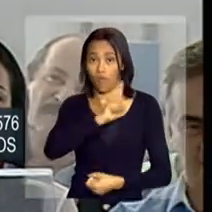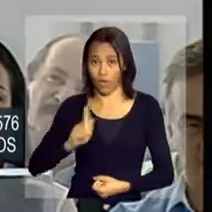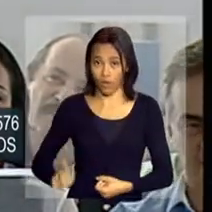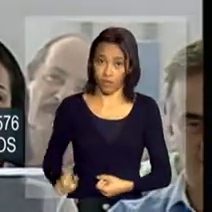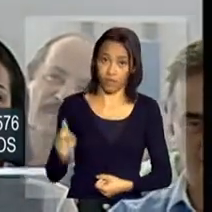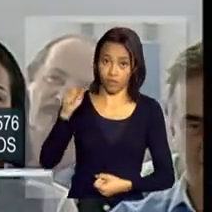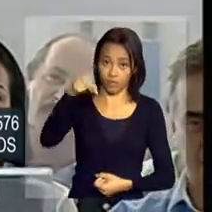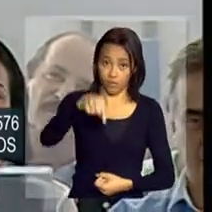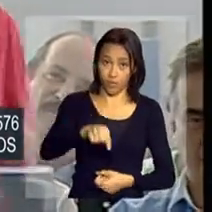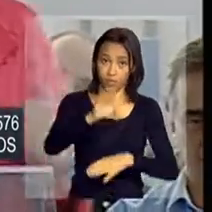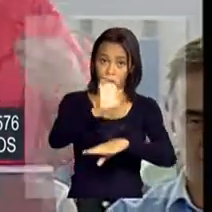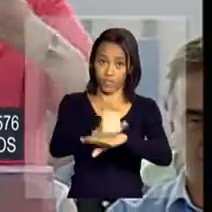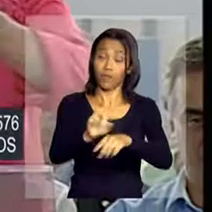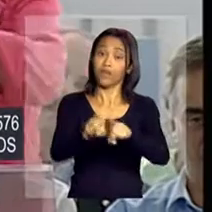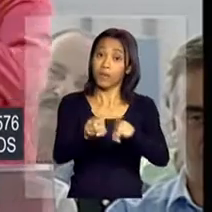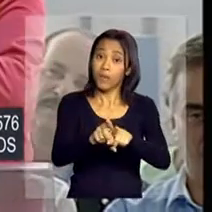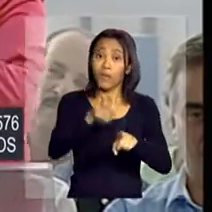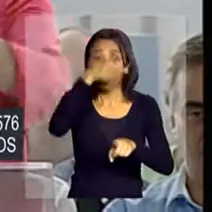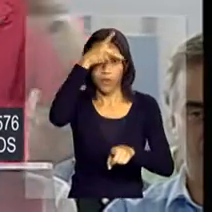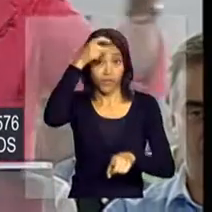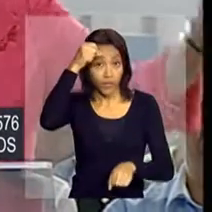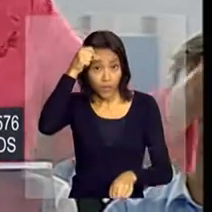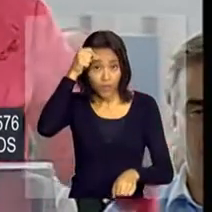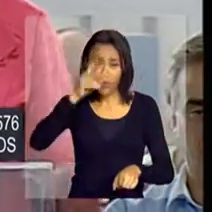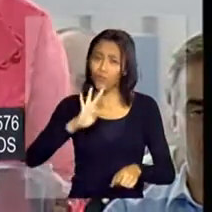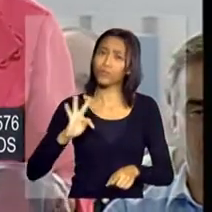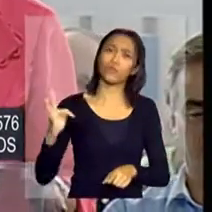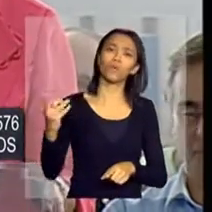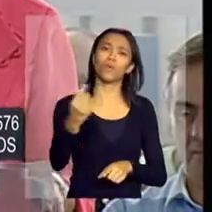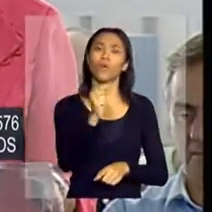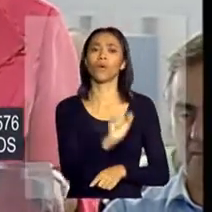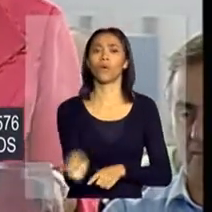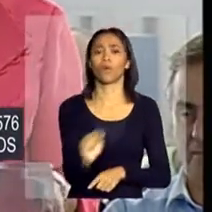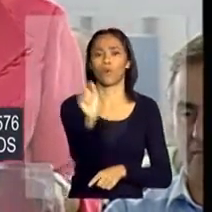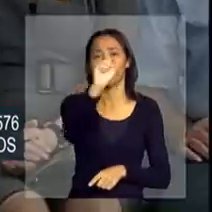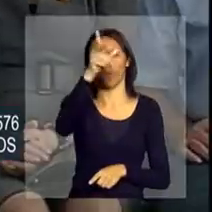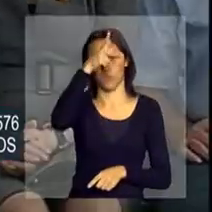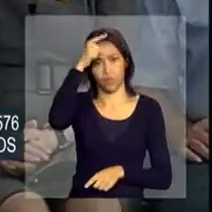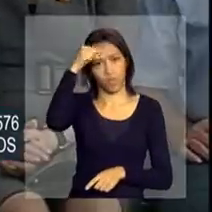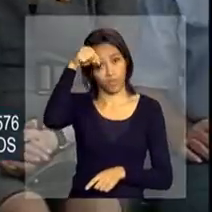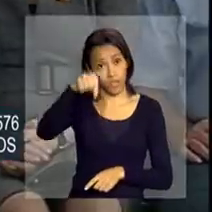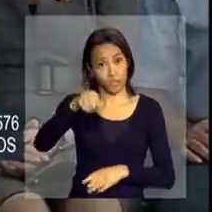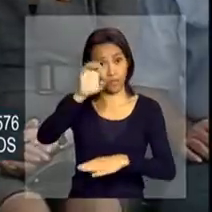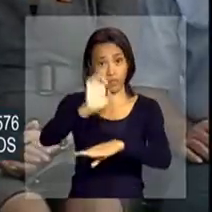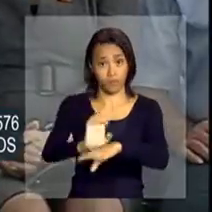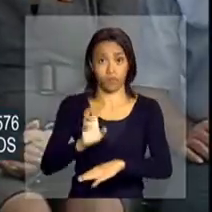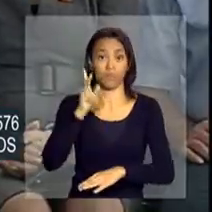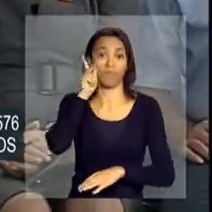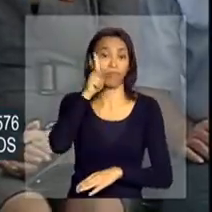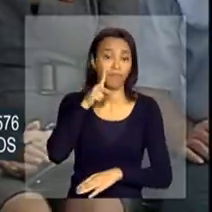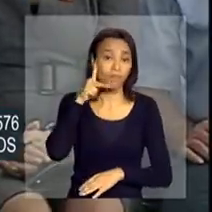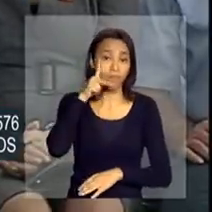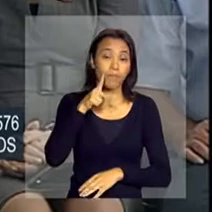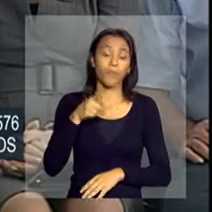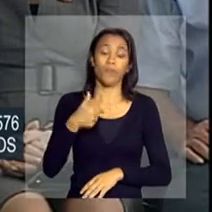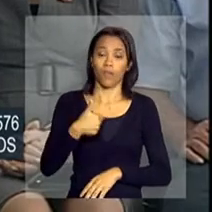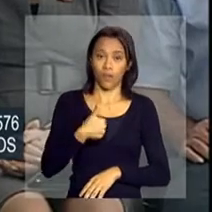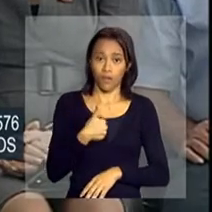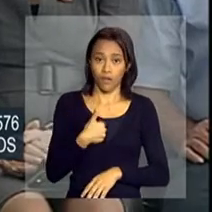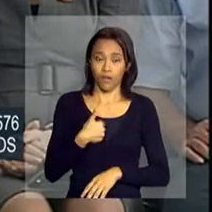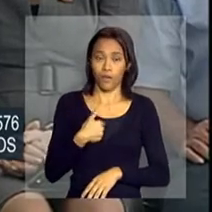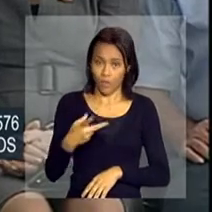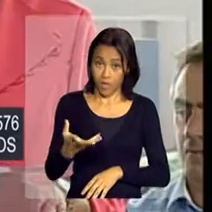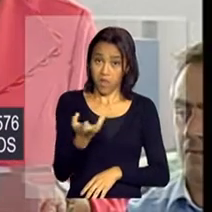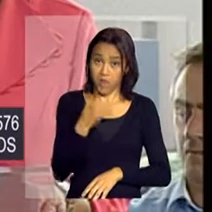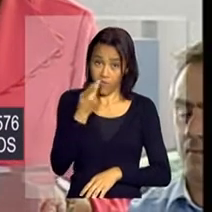e uma parceria com o prefeito, uma parceria com todos os prefeitos aqui do estado. Eu queria